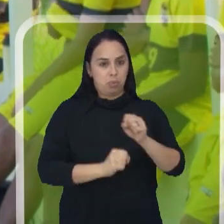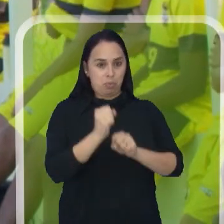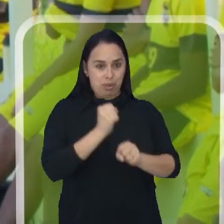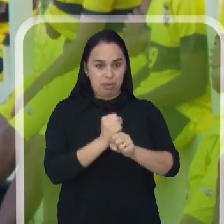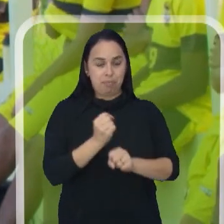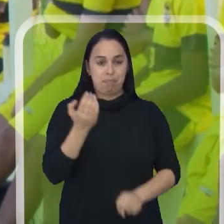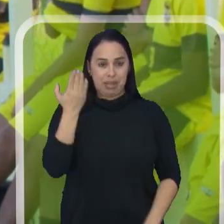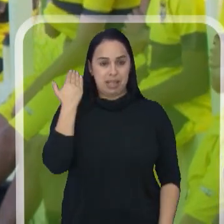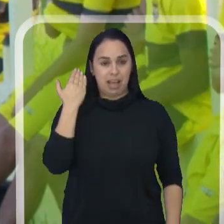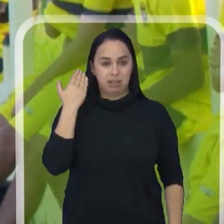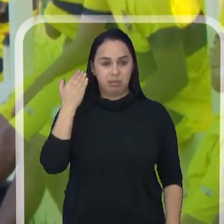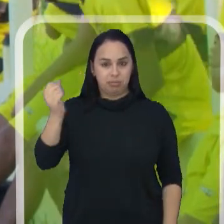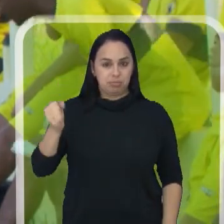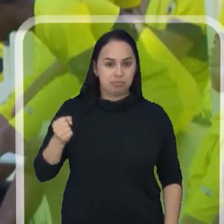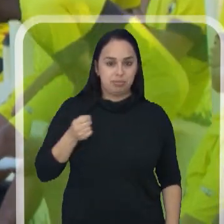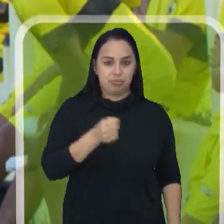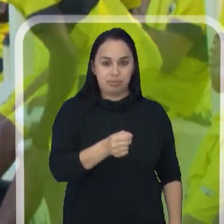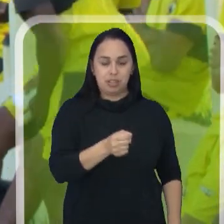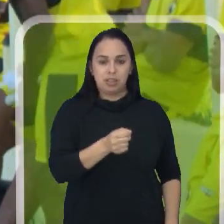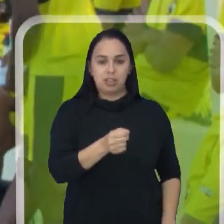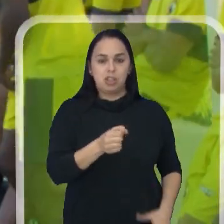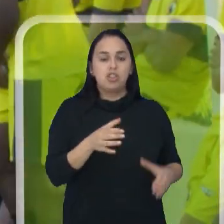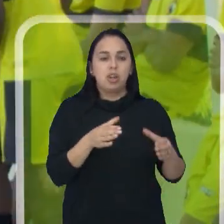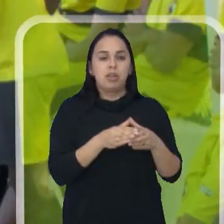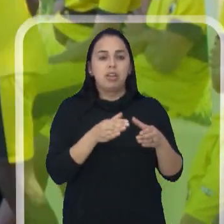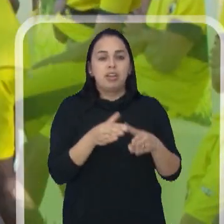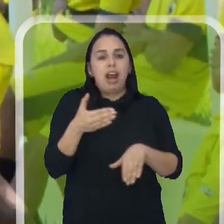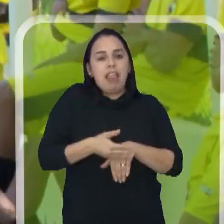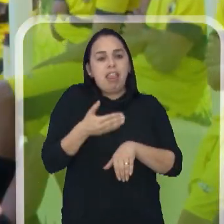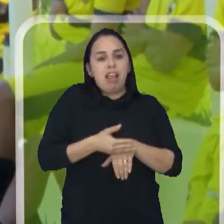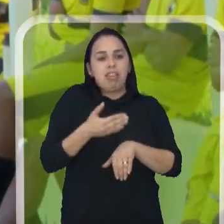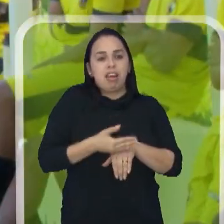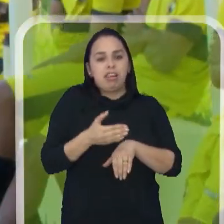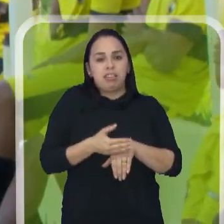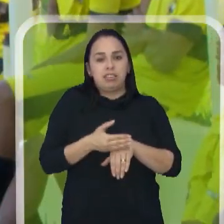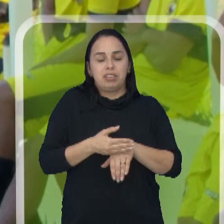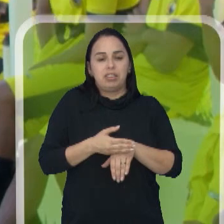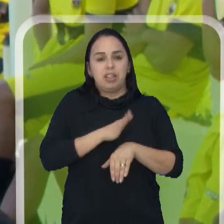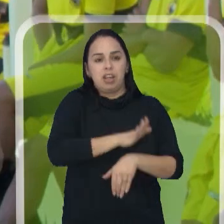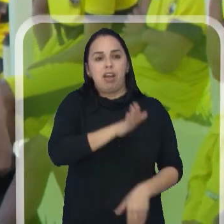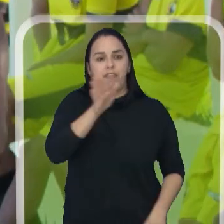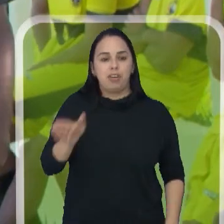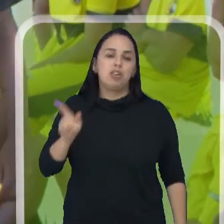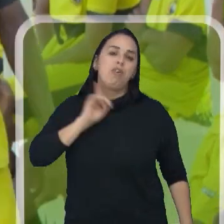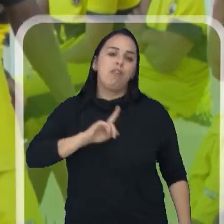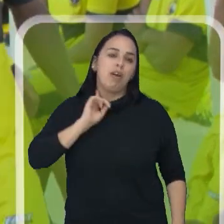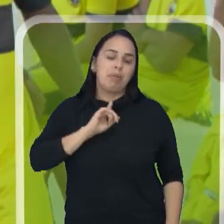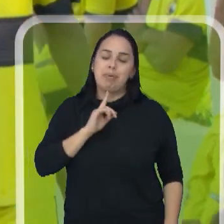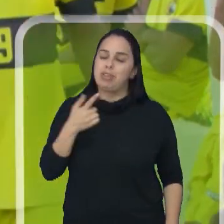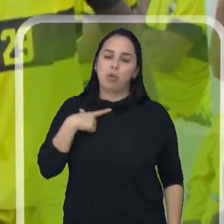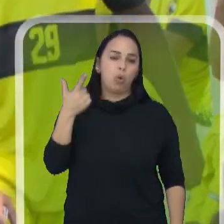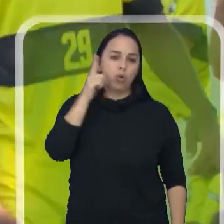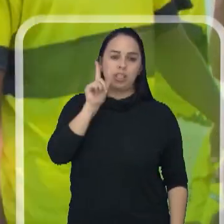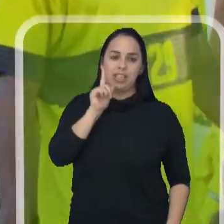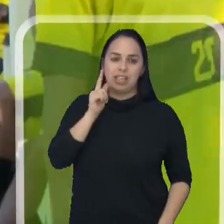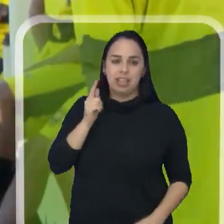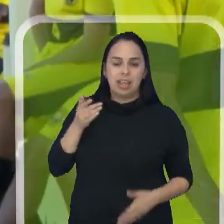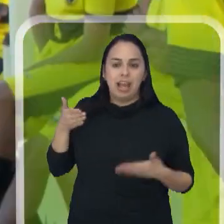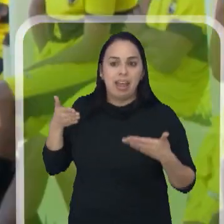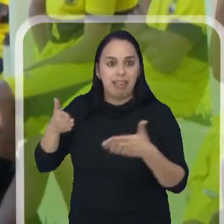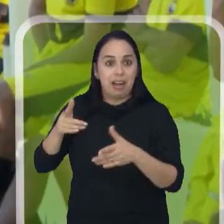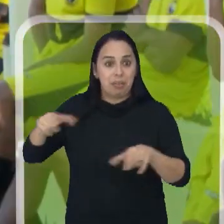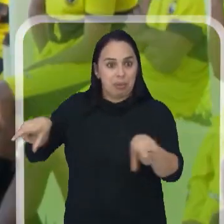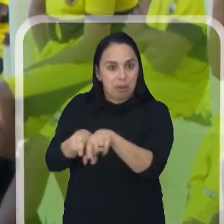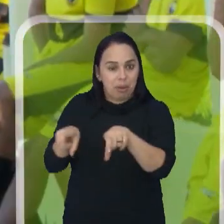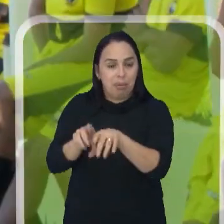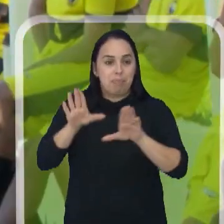subi, mas só treinei com o elenco. Só fui pro jogo do Flamengo de Guarulhos, mas não cheguei a jogar. Então eu tô bem ansioso para